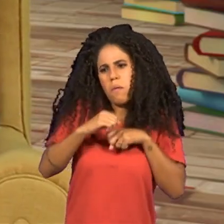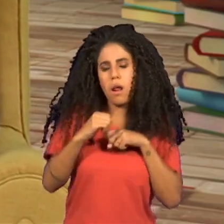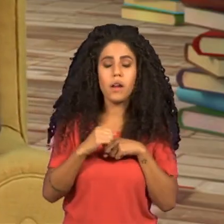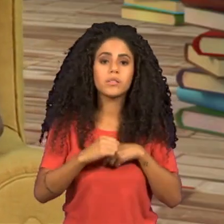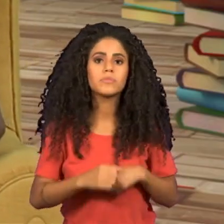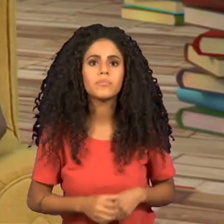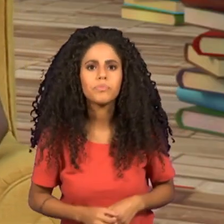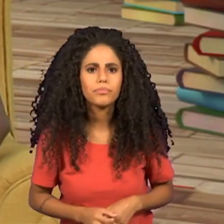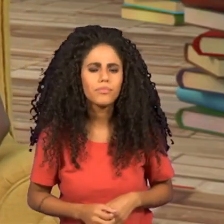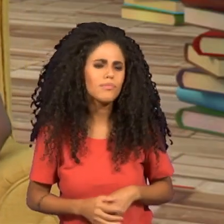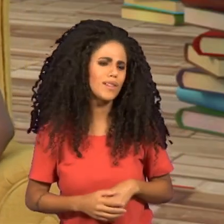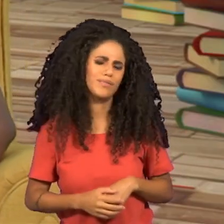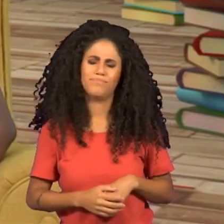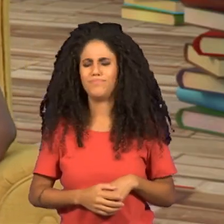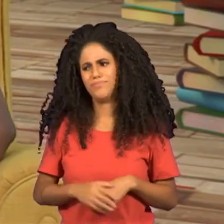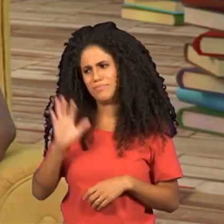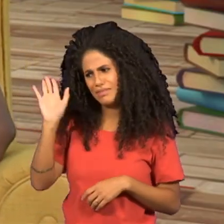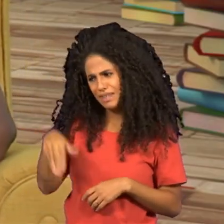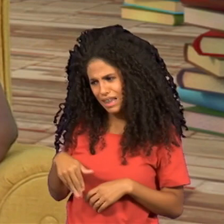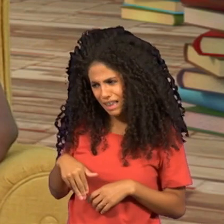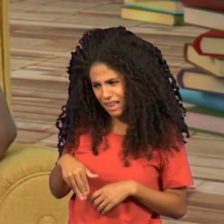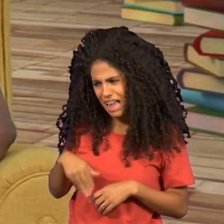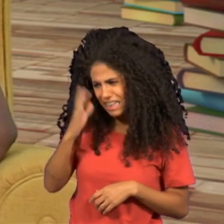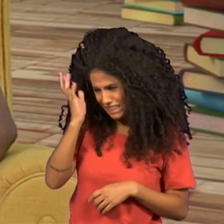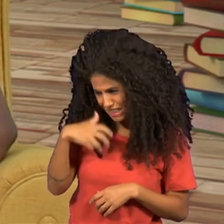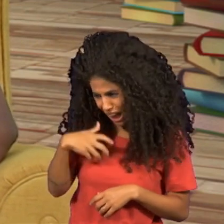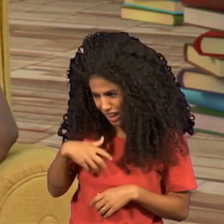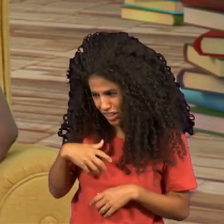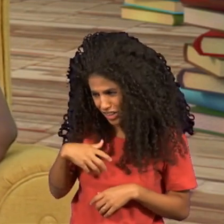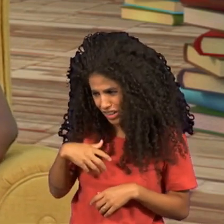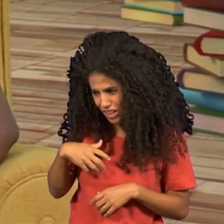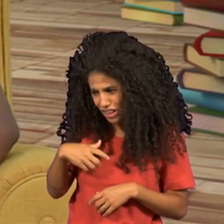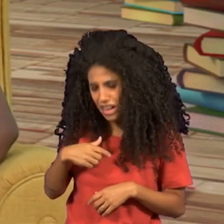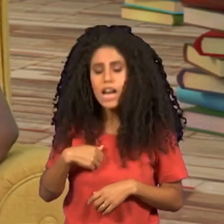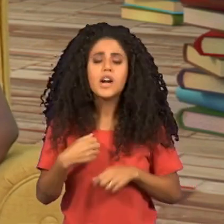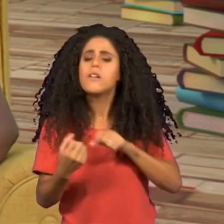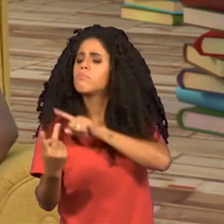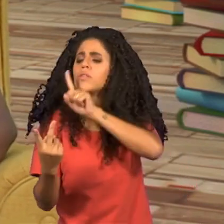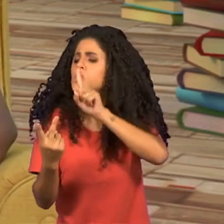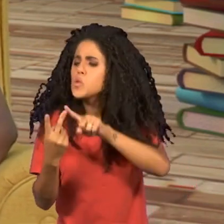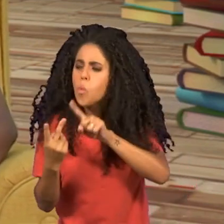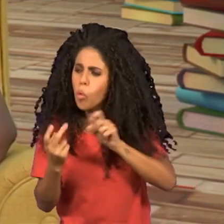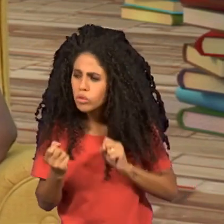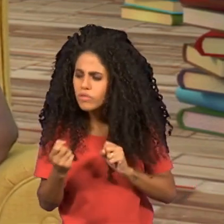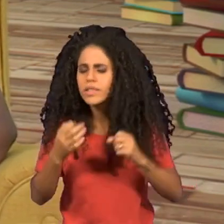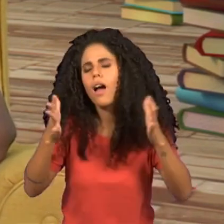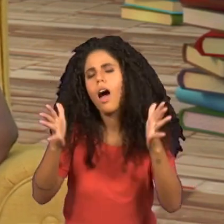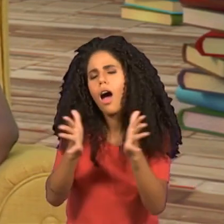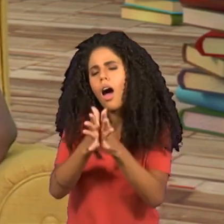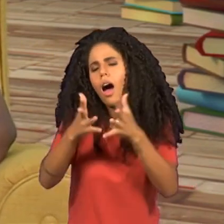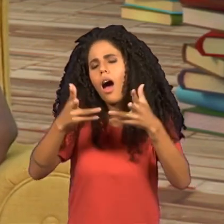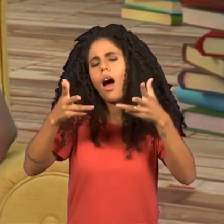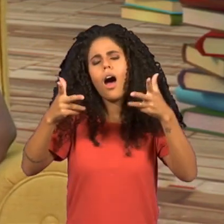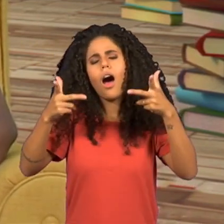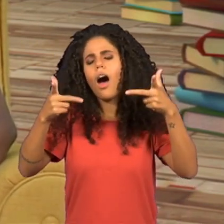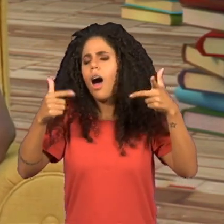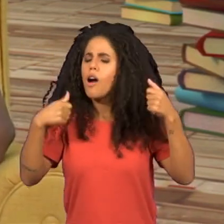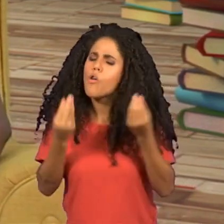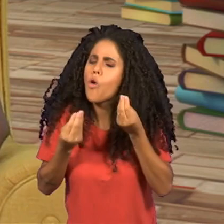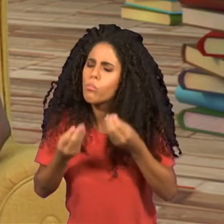a mãe não acreditou e falou meu filho agora conte esse outro que você achou maravilhoso